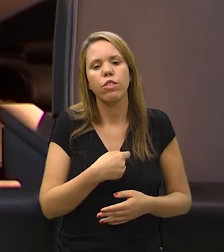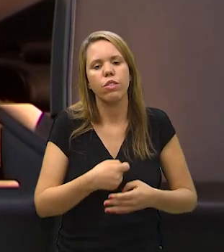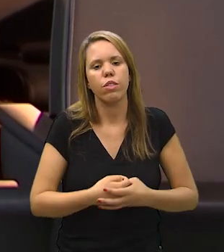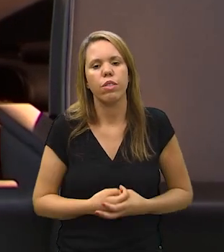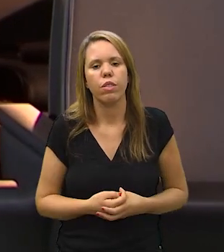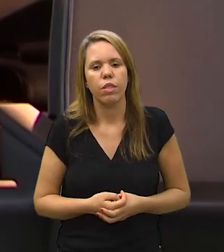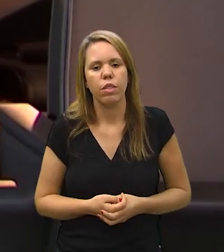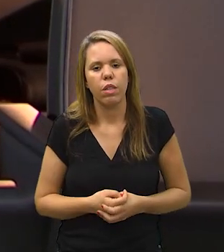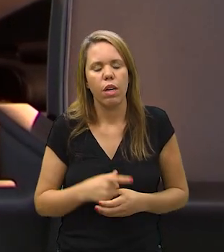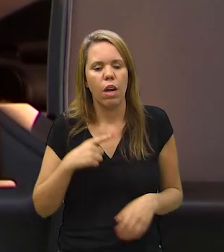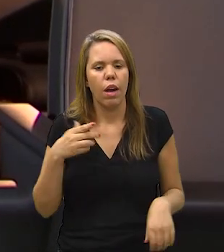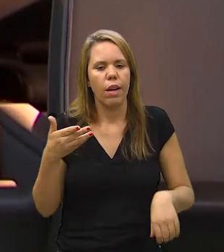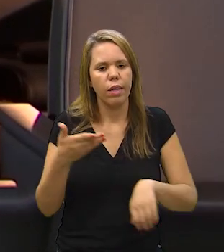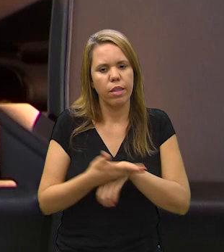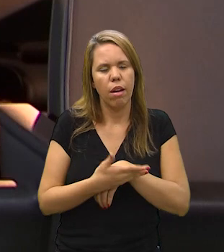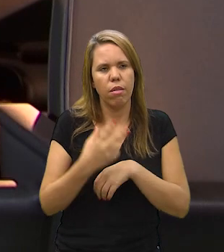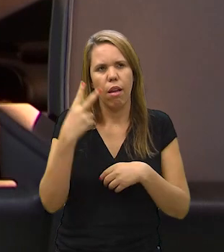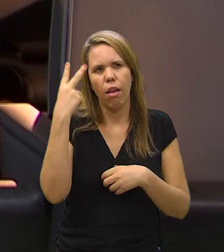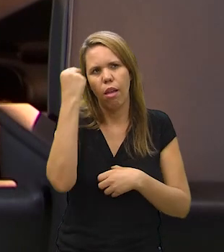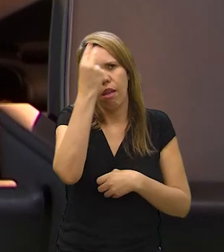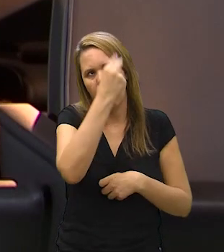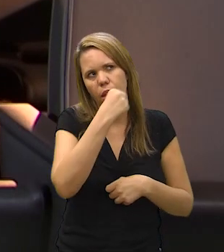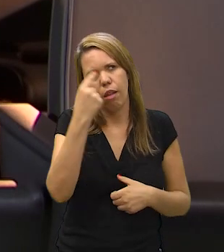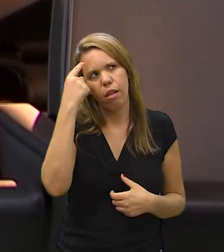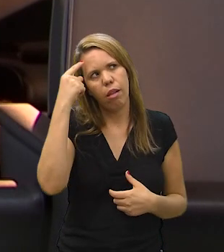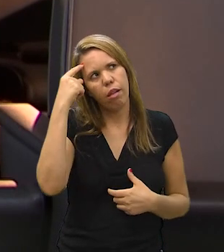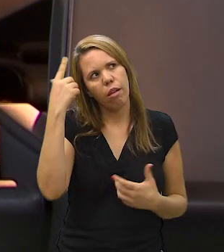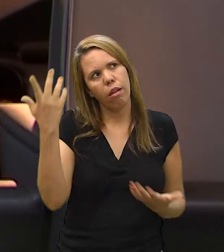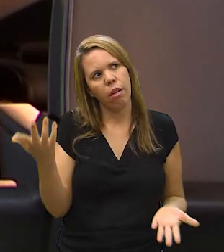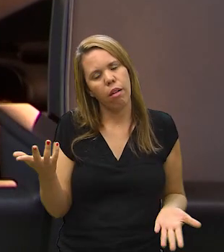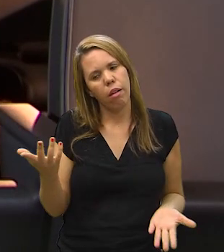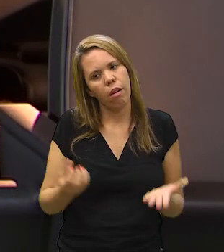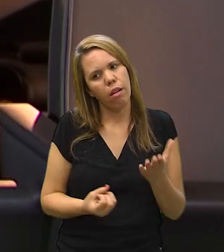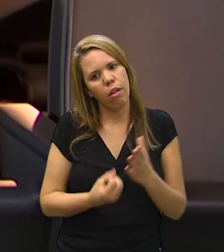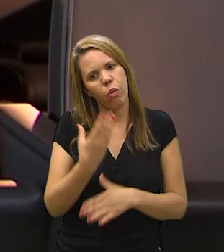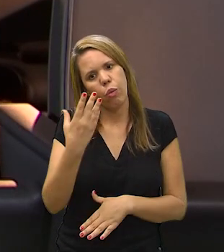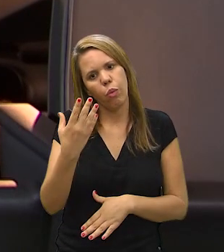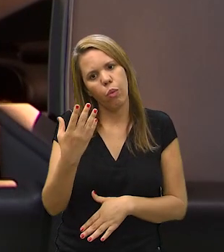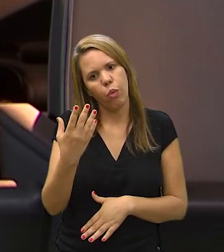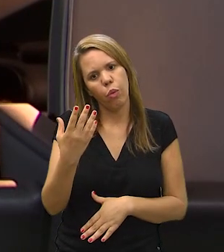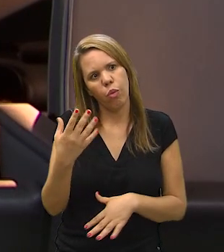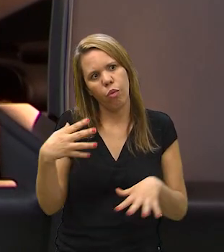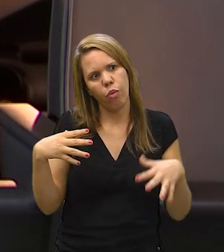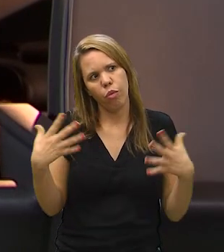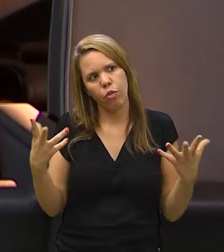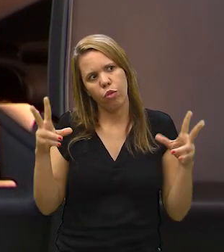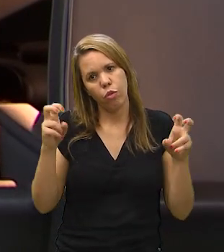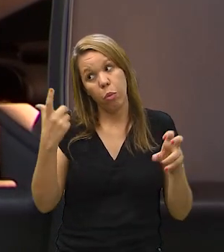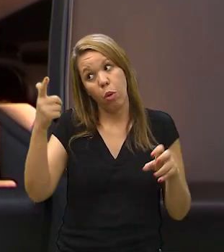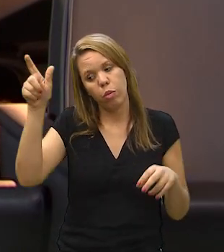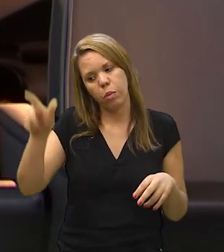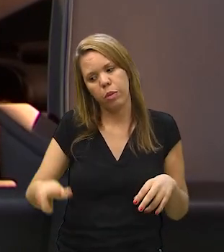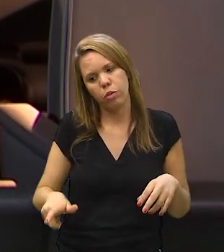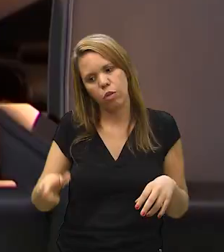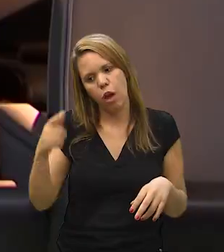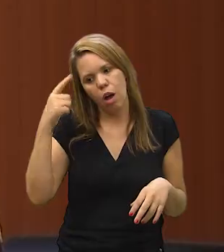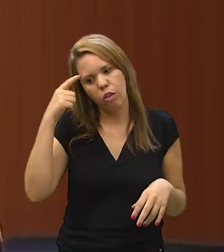gente entra nessa fantasia de criar um monstro, né, sobre uma outra